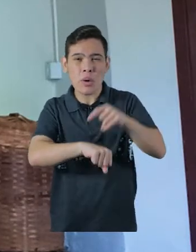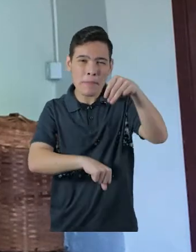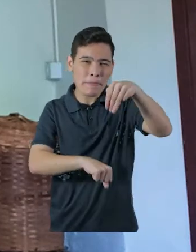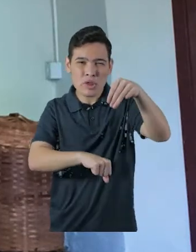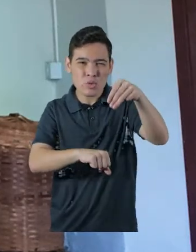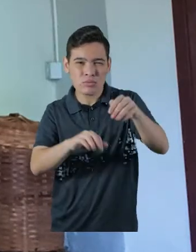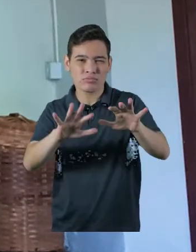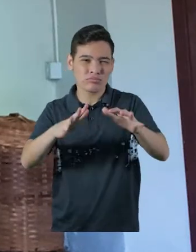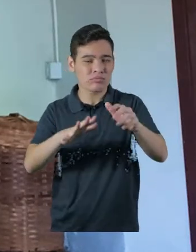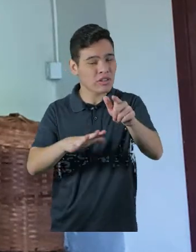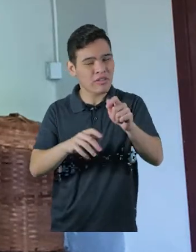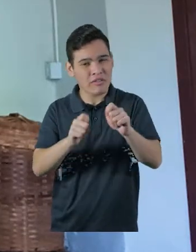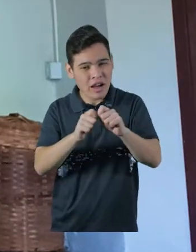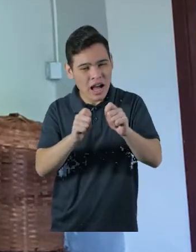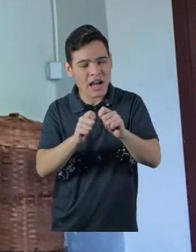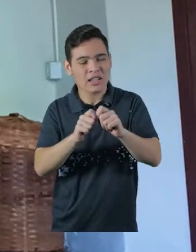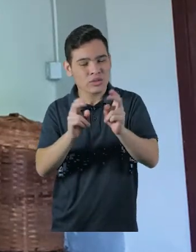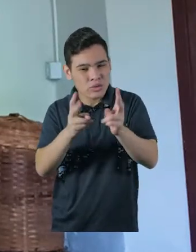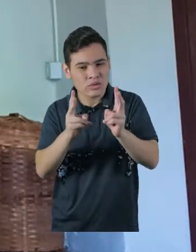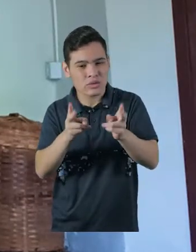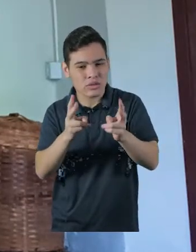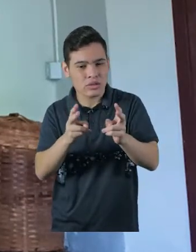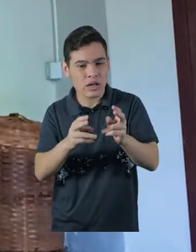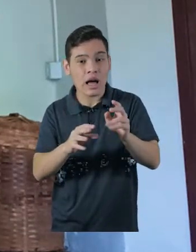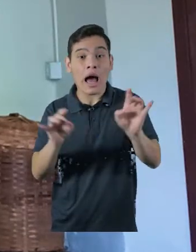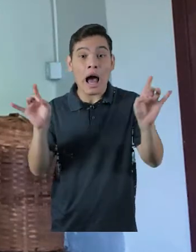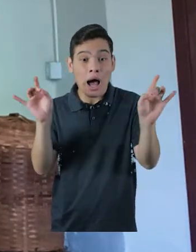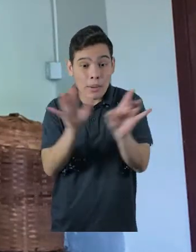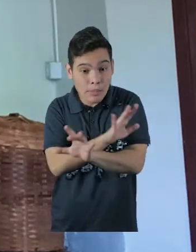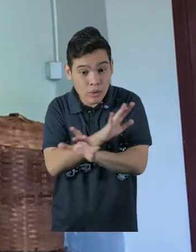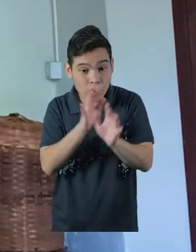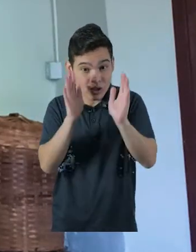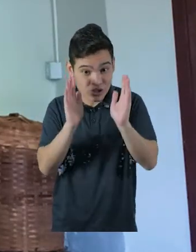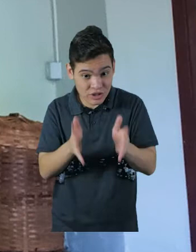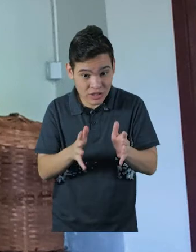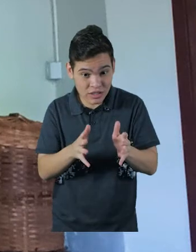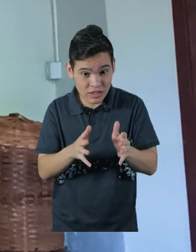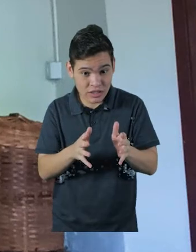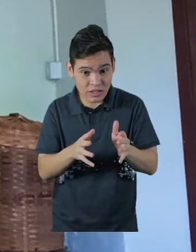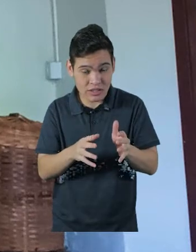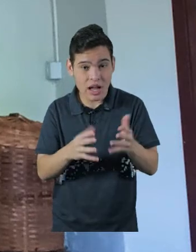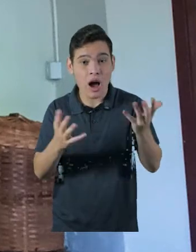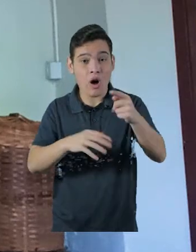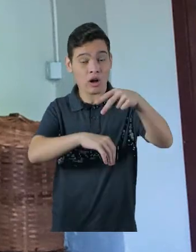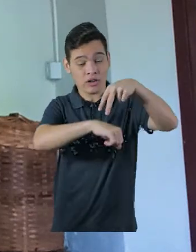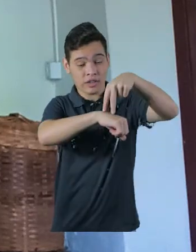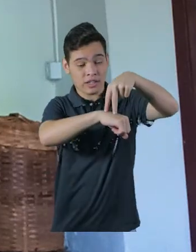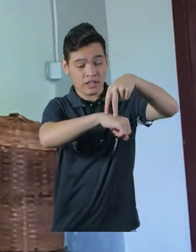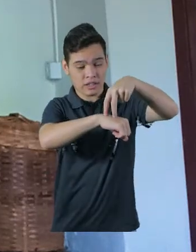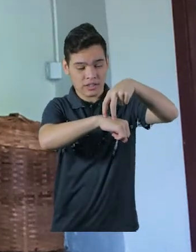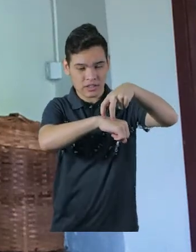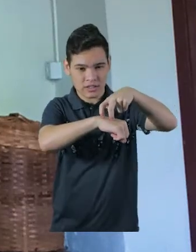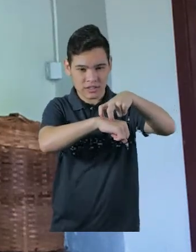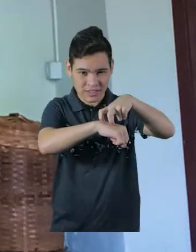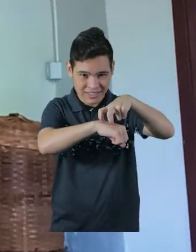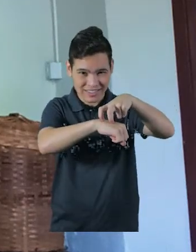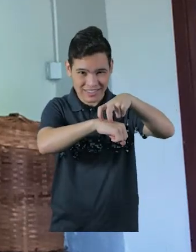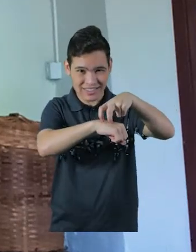tempo, alguns minutos fazendo isso, e ao terminar, ficar em uma posição de